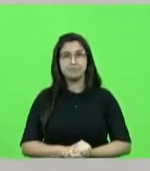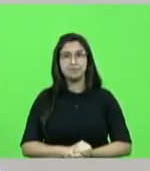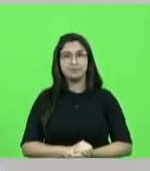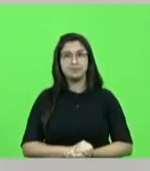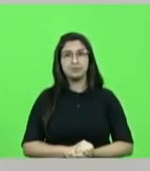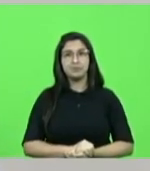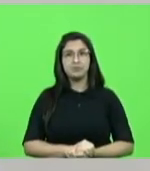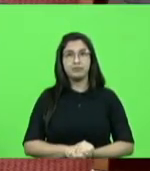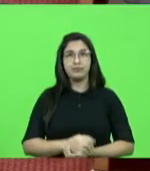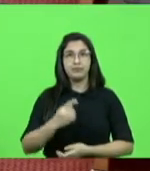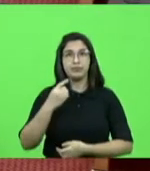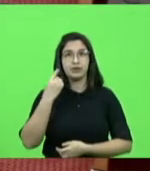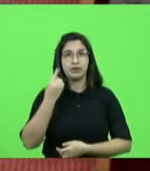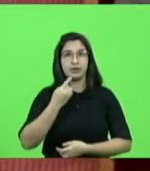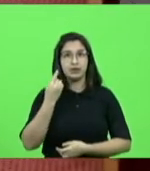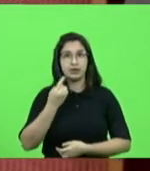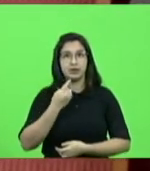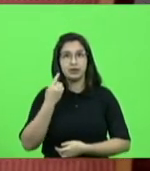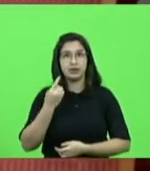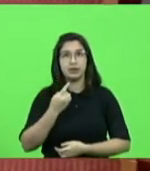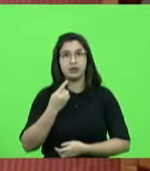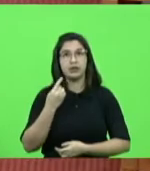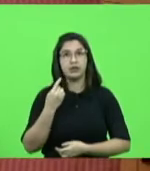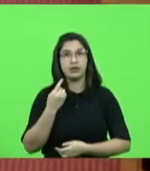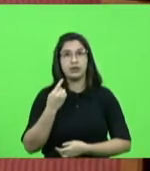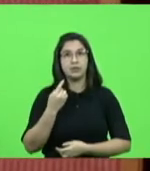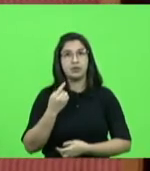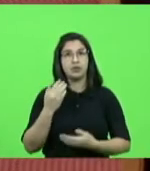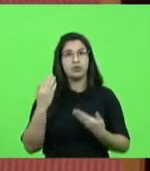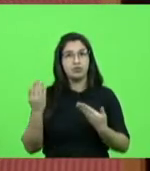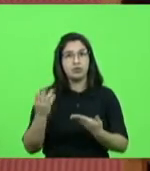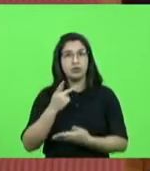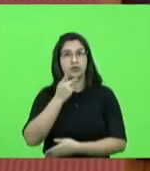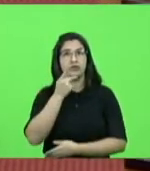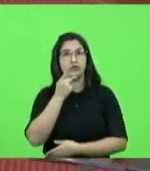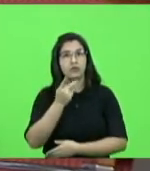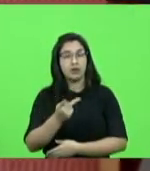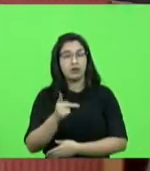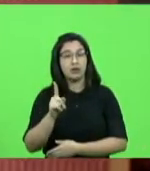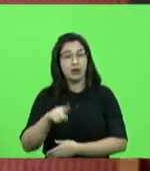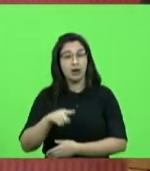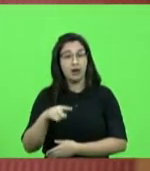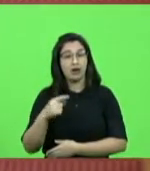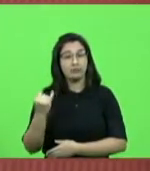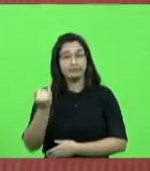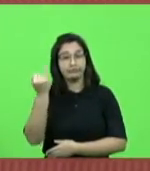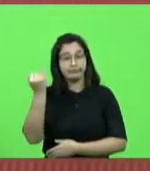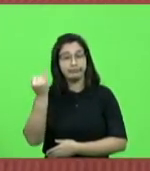Senhor deputado, a sua intervenção foi muito oportuna.